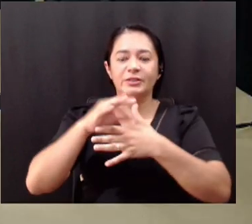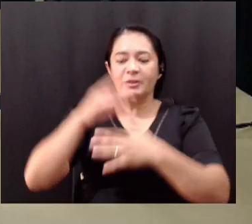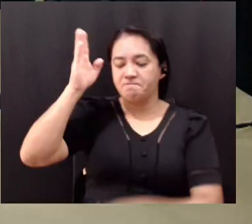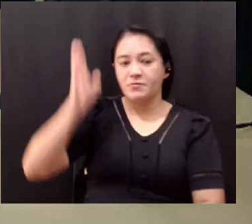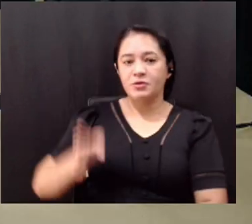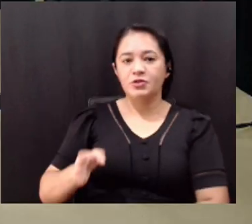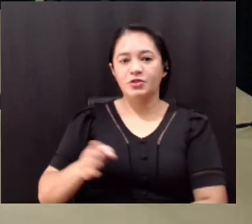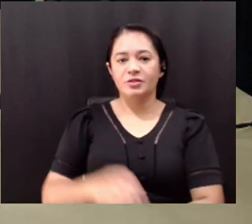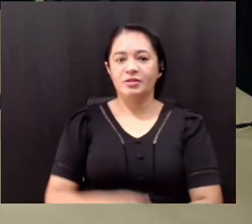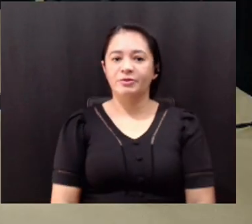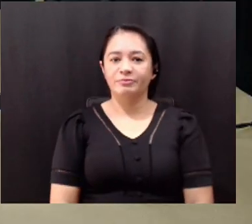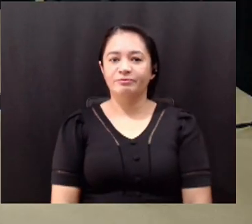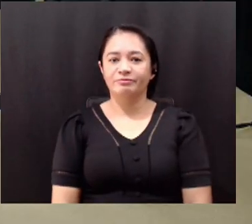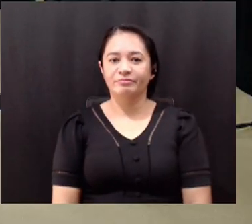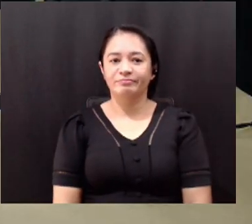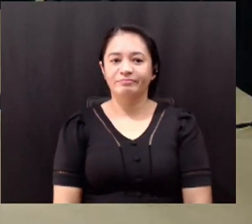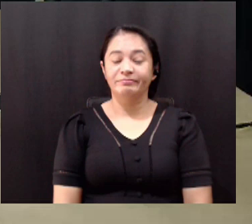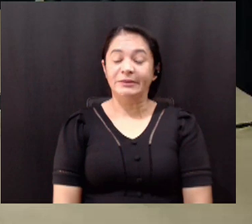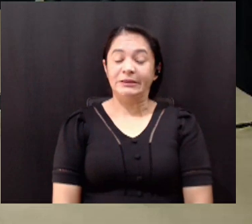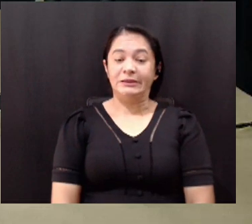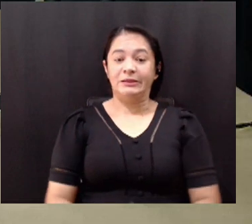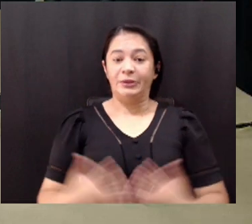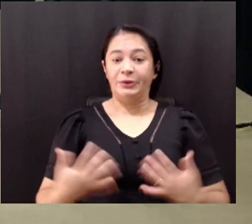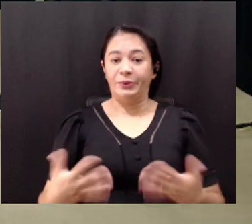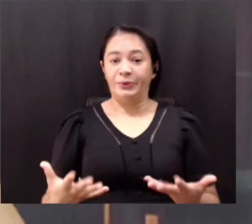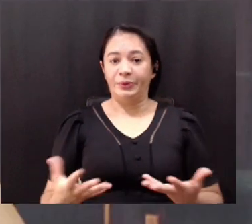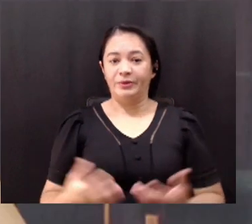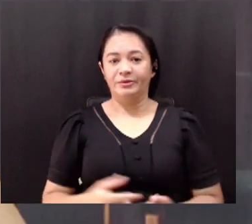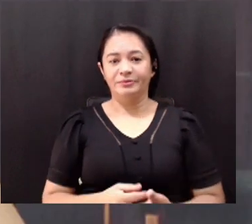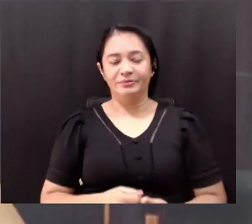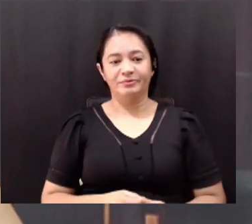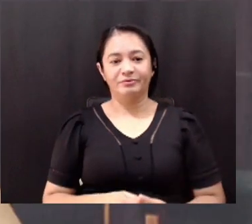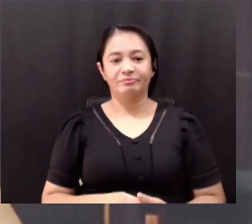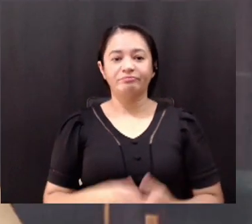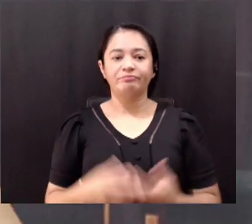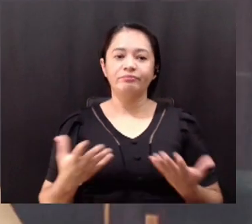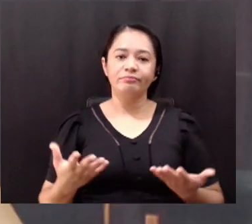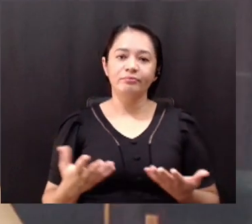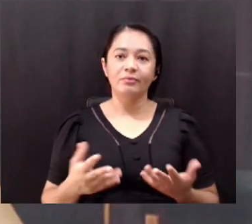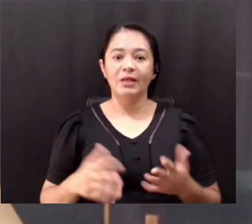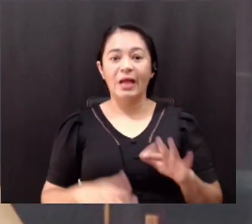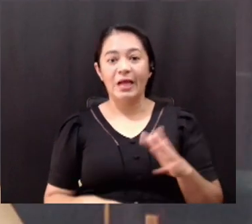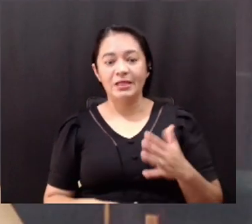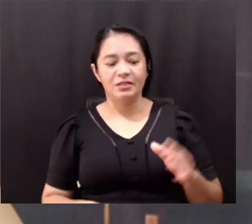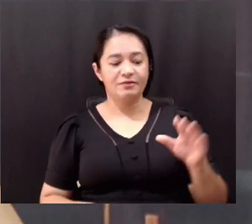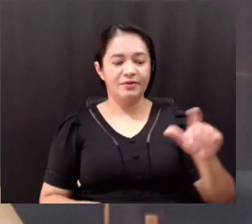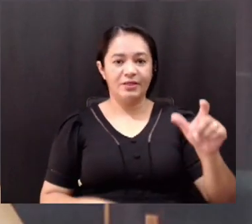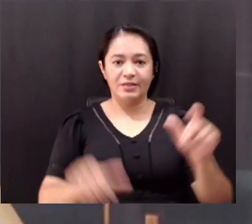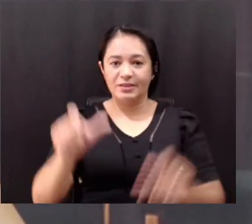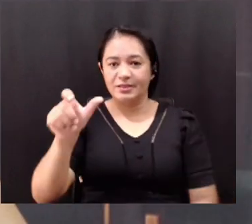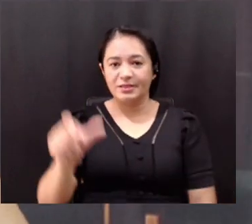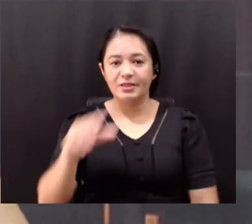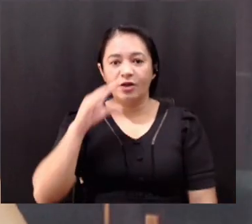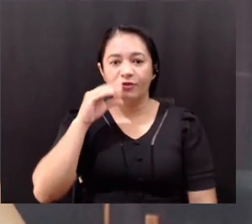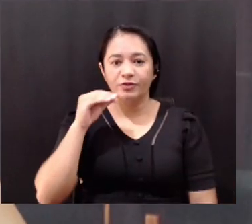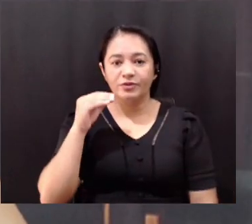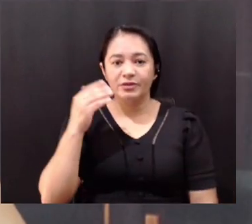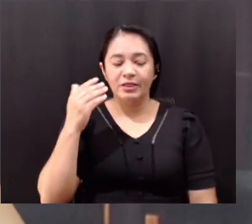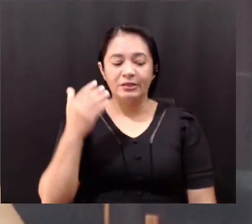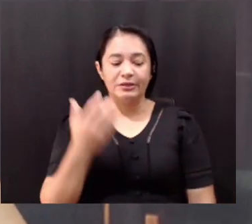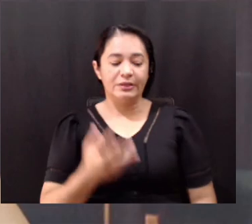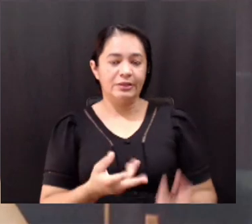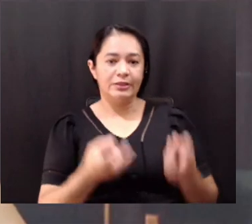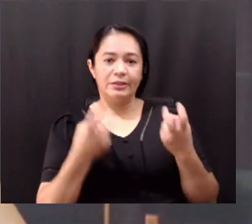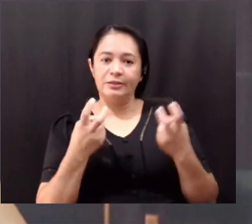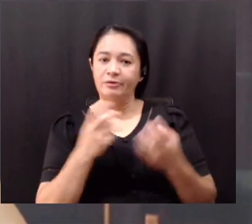agora? O que é a grande questão? Às vezes o funcionário ele não consegue identificar exatamente se é a